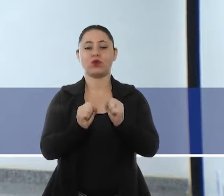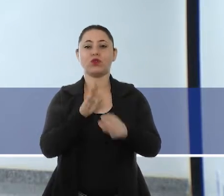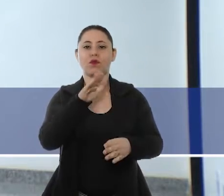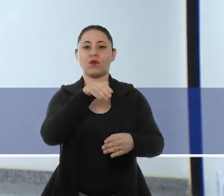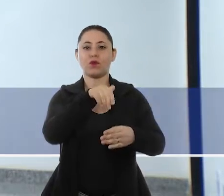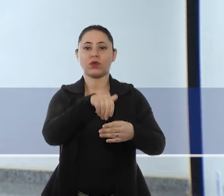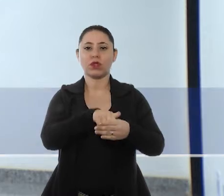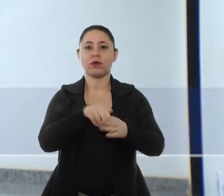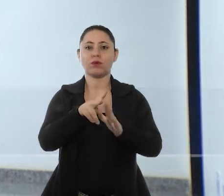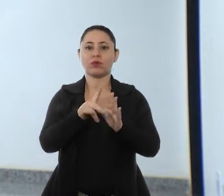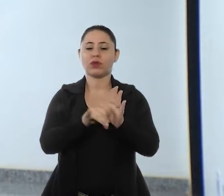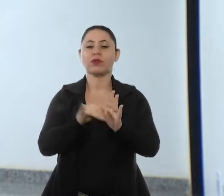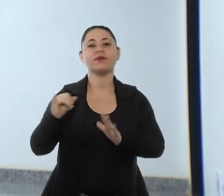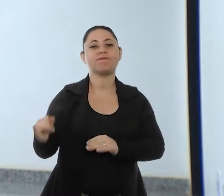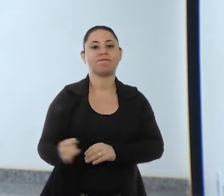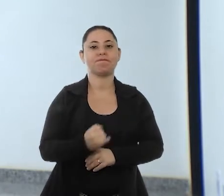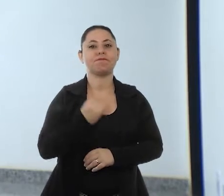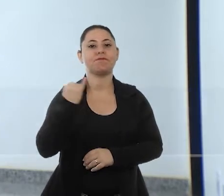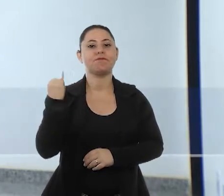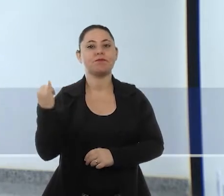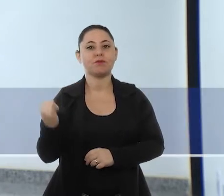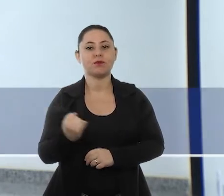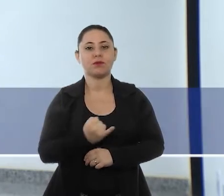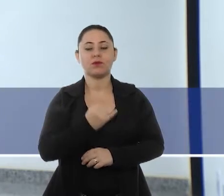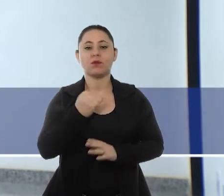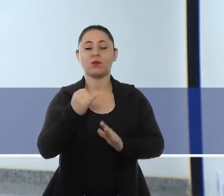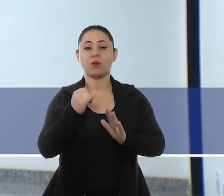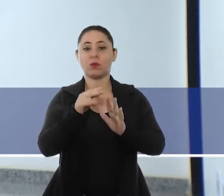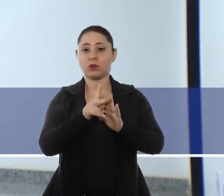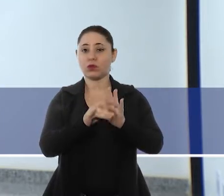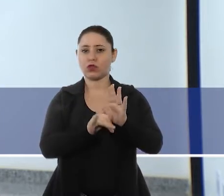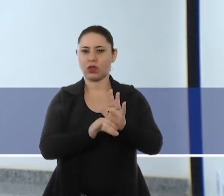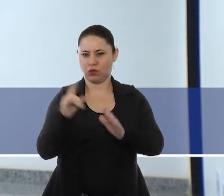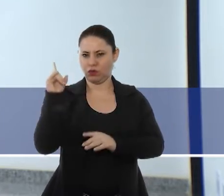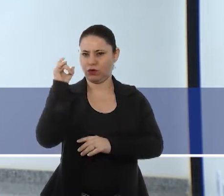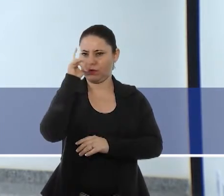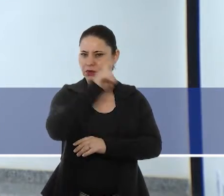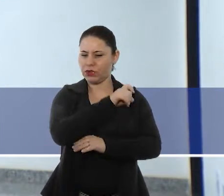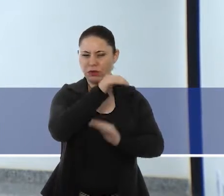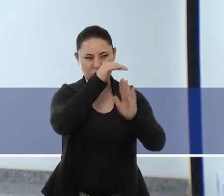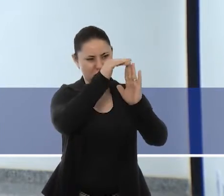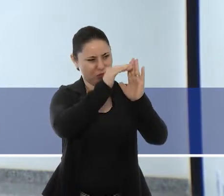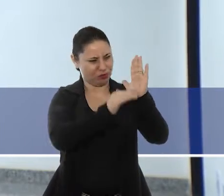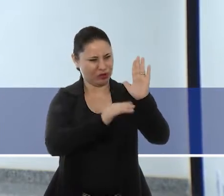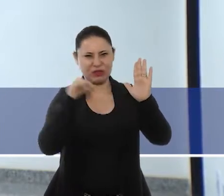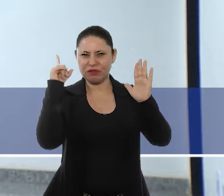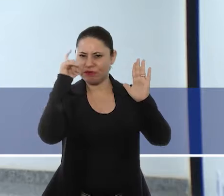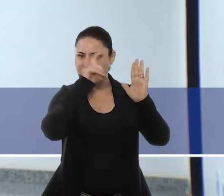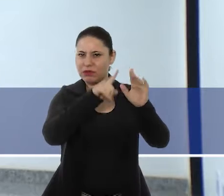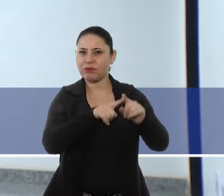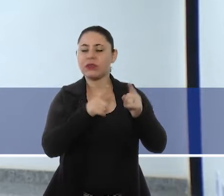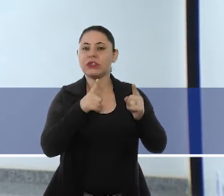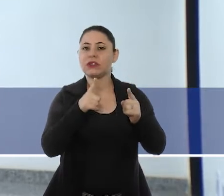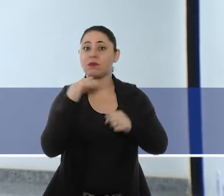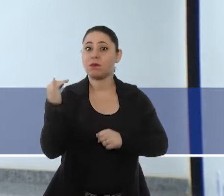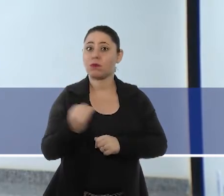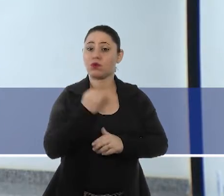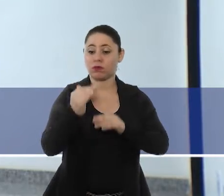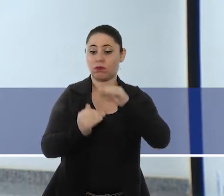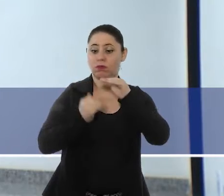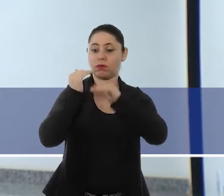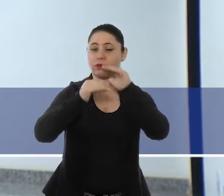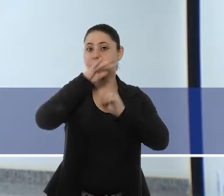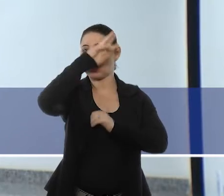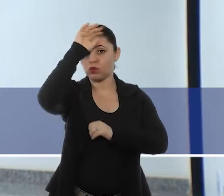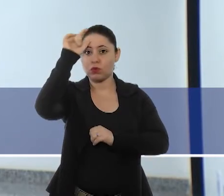podermos estar votando projetos importantes, projetos difíceis, pautas difíceis, mas importantes para o progresso